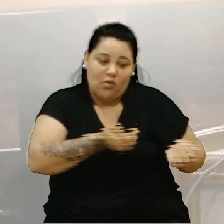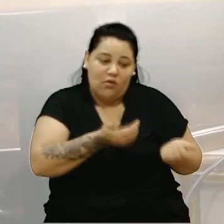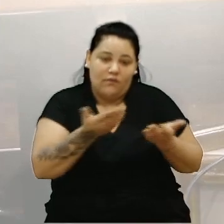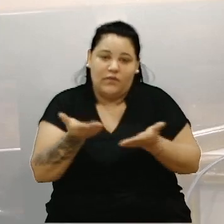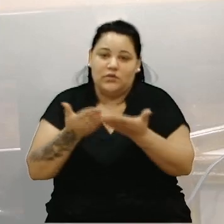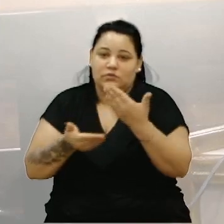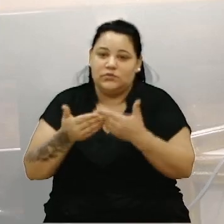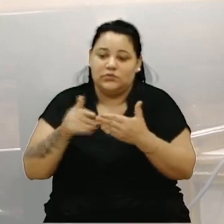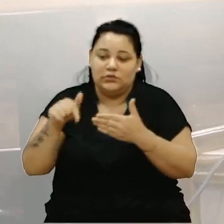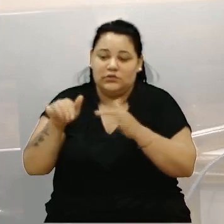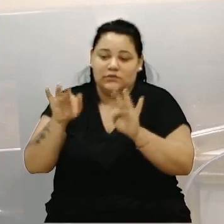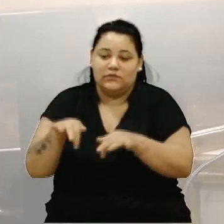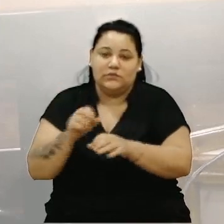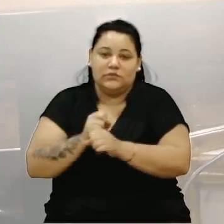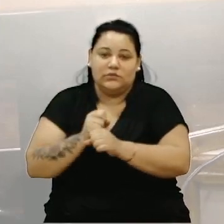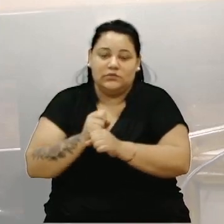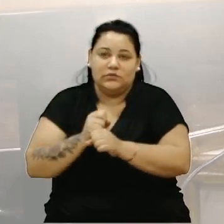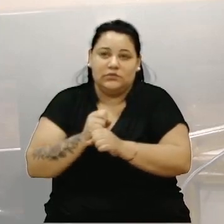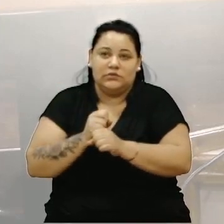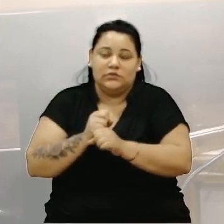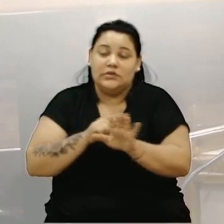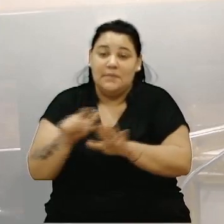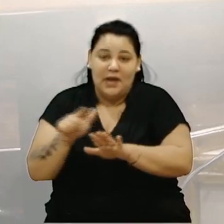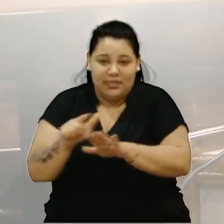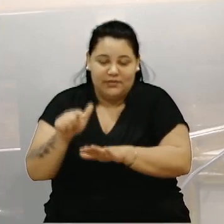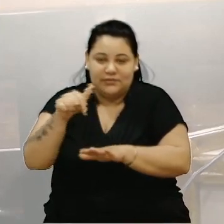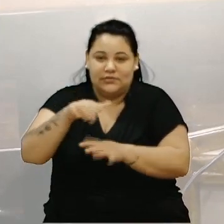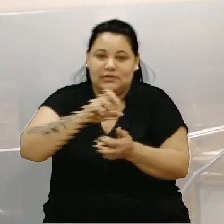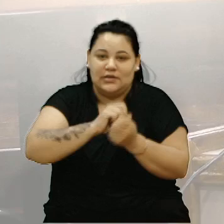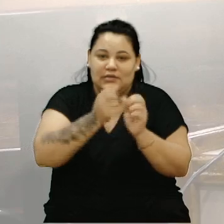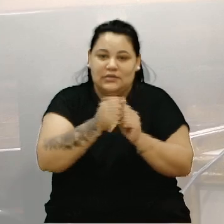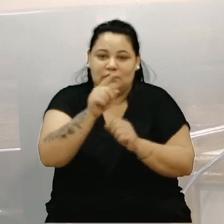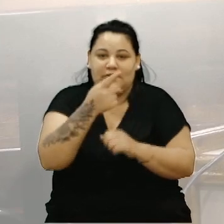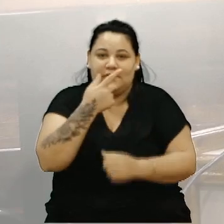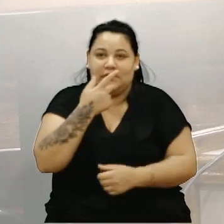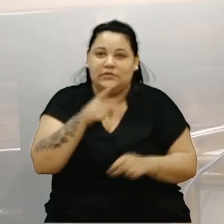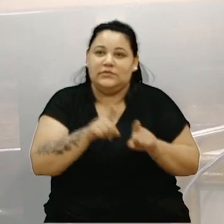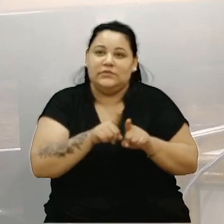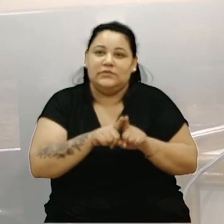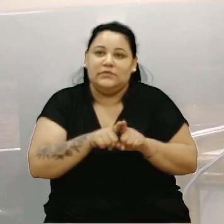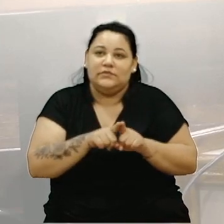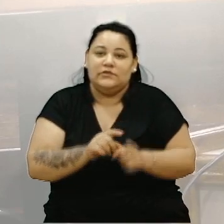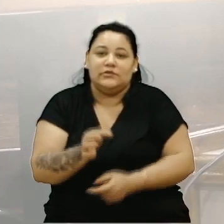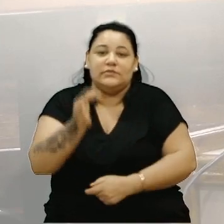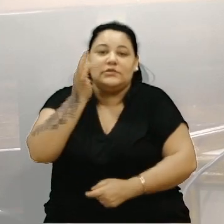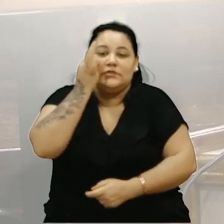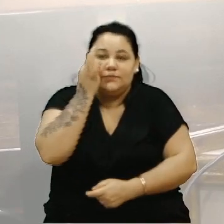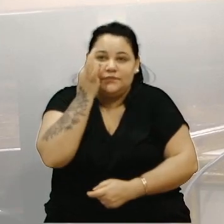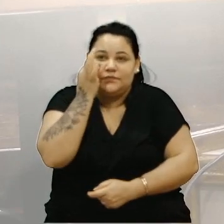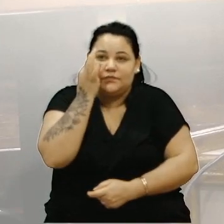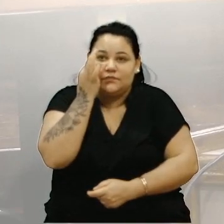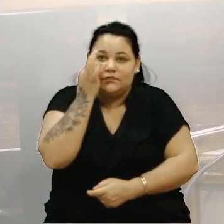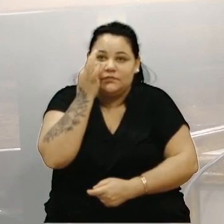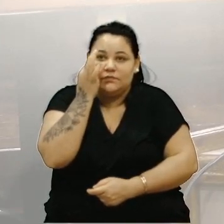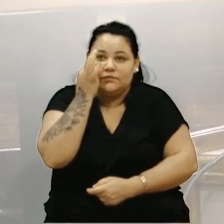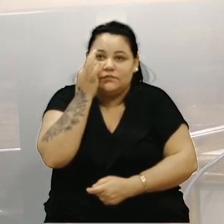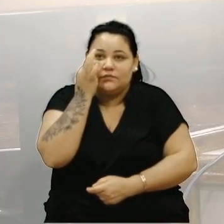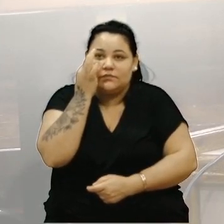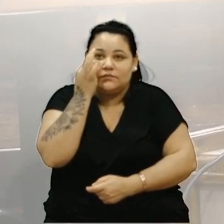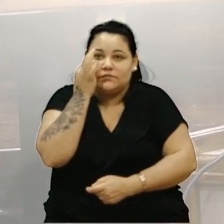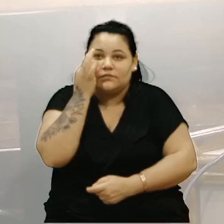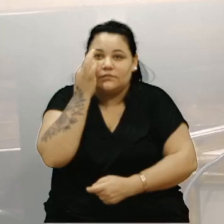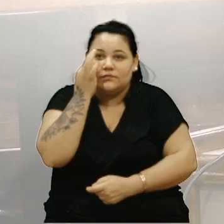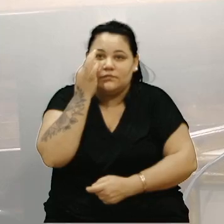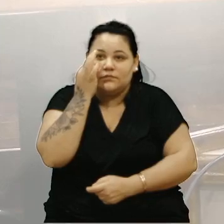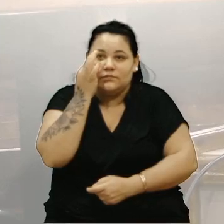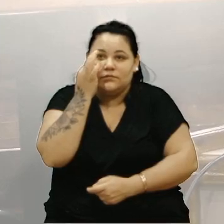de semana, os artesãos esses que o senhor está falando, estaremos ali na Castro de Plástico, né?